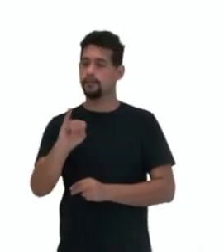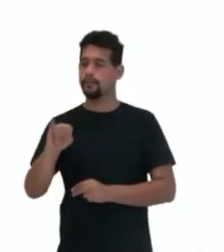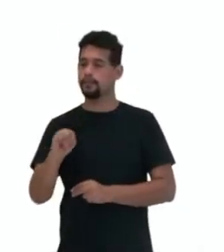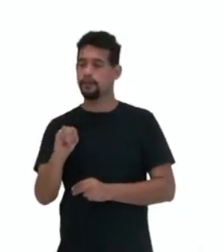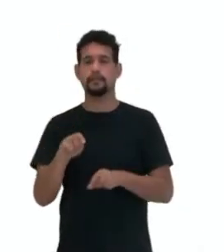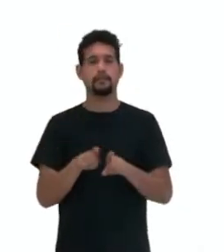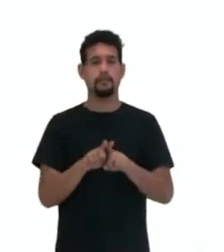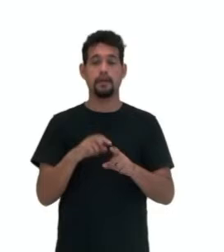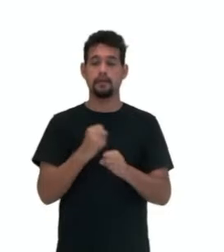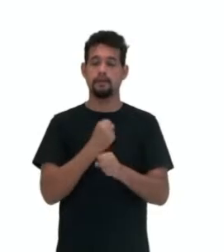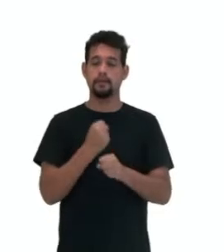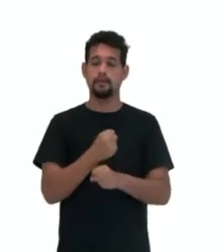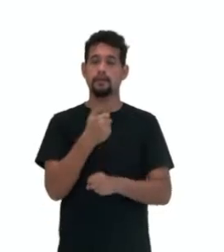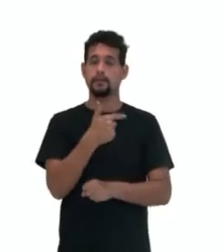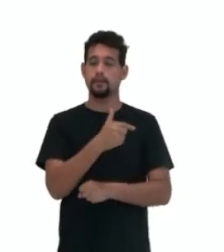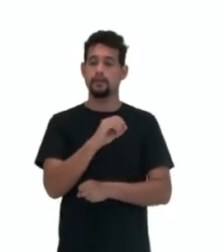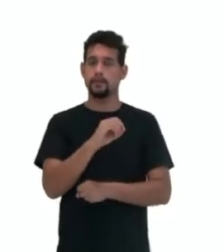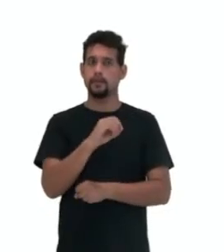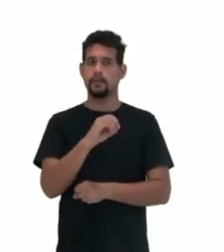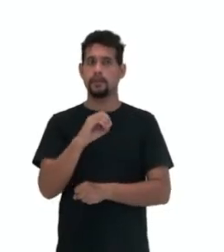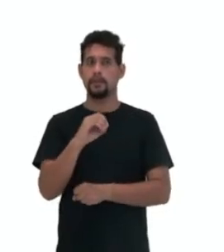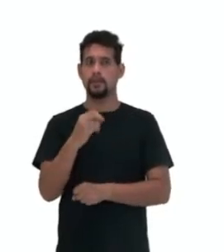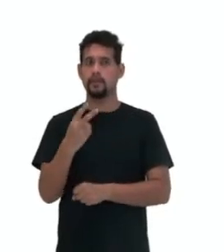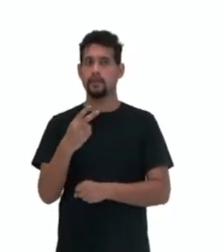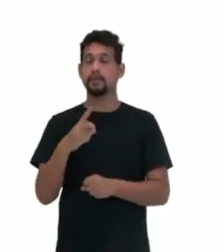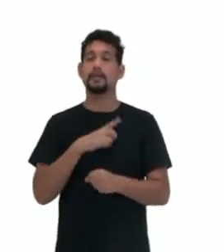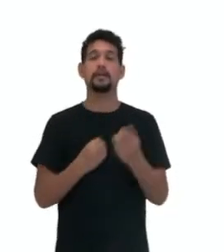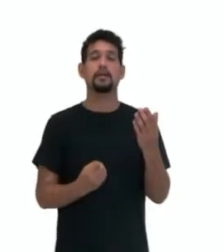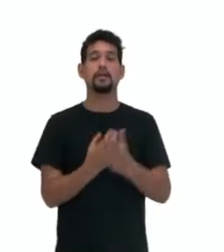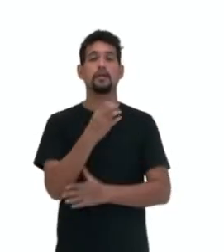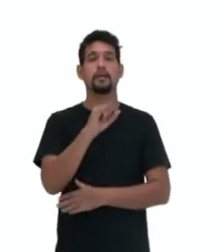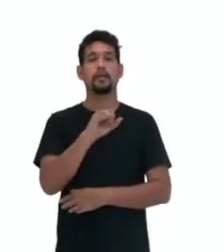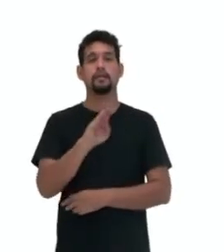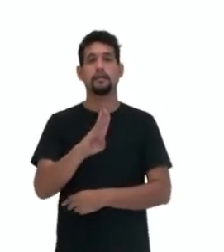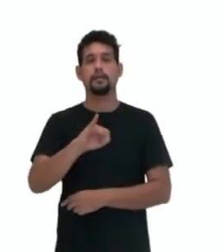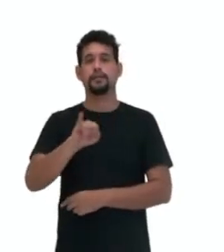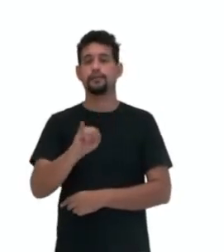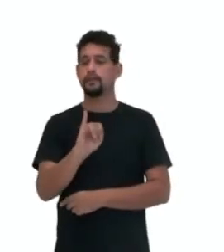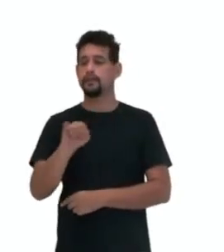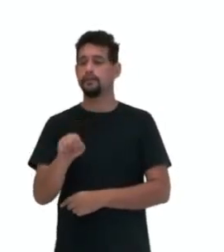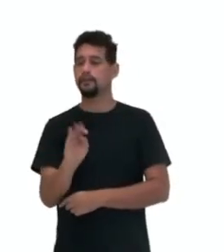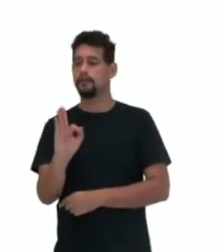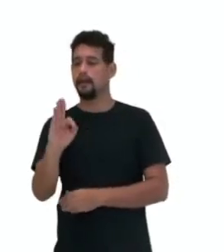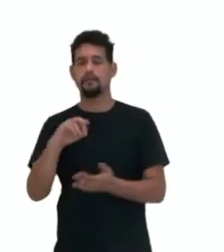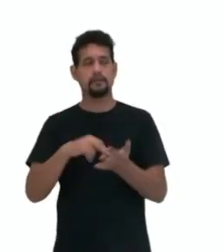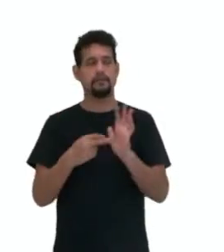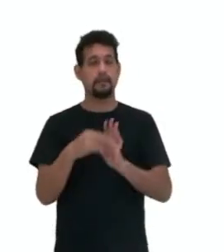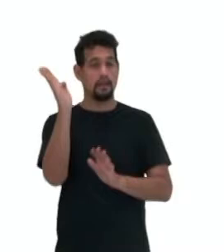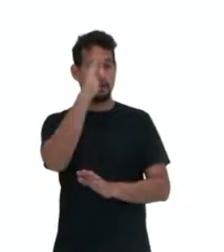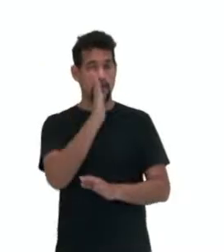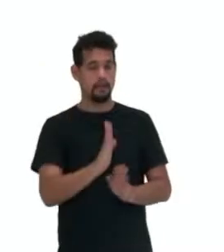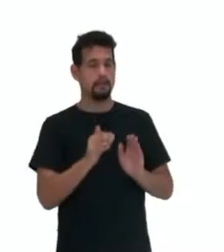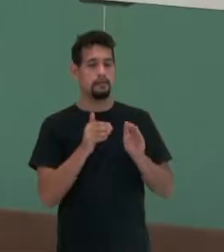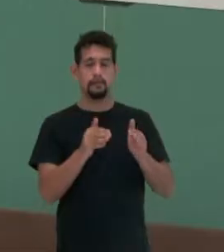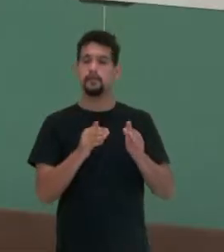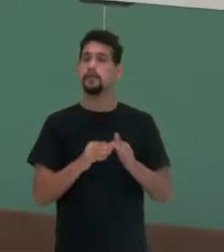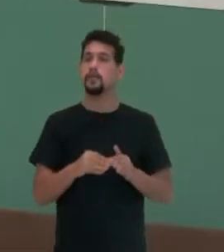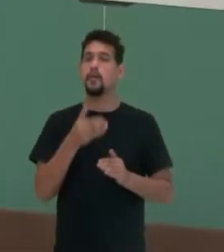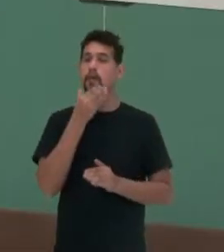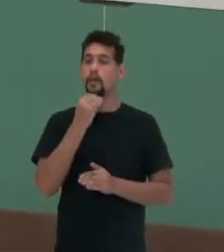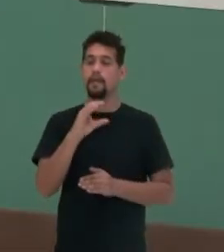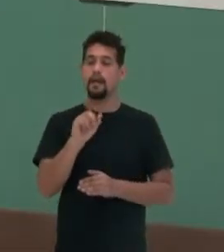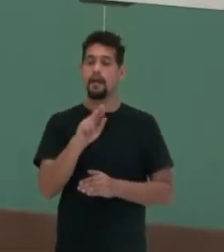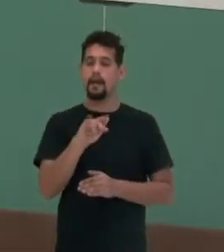E em 2002 foi criada a IBJJF, que é a Federação Internacional de Jiu-Jitsu Brasileiro, por Carlos